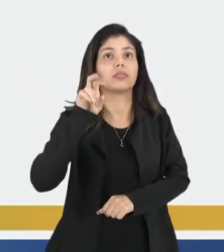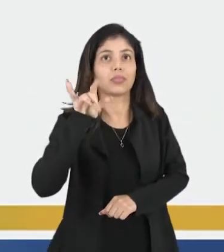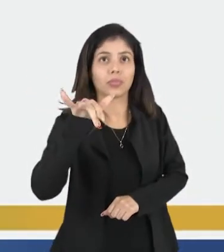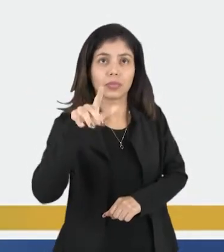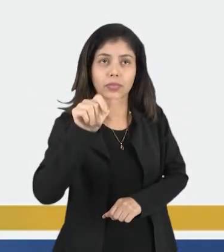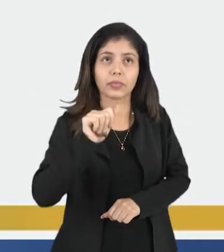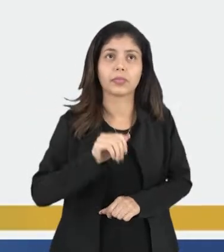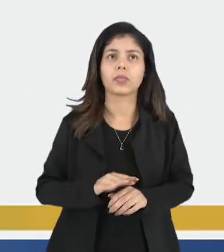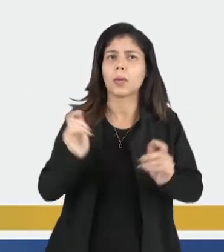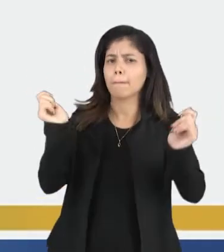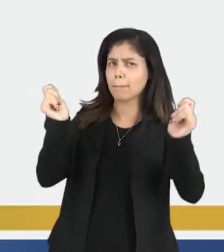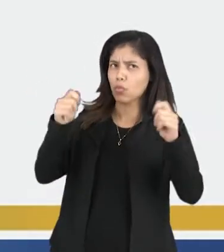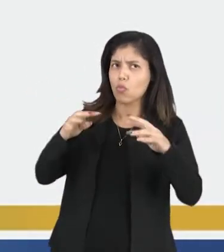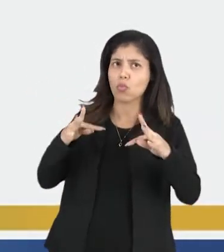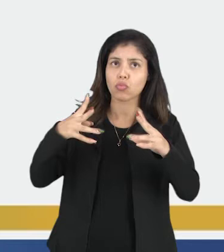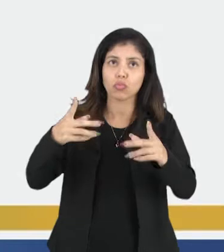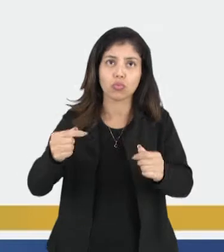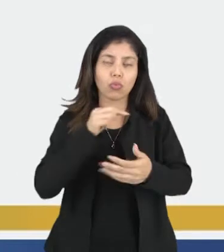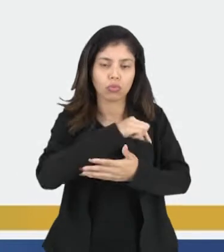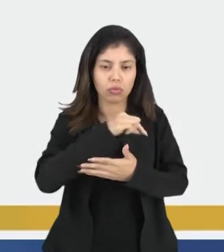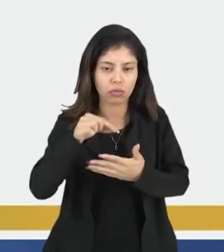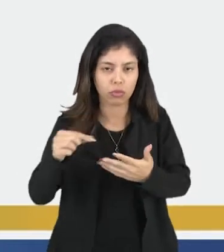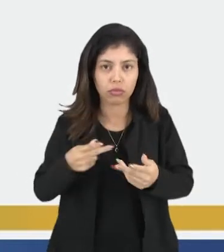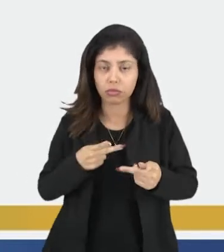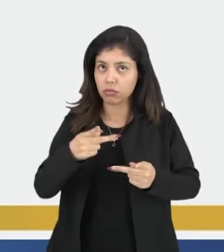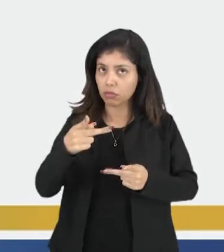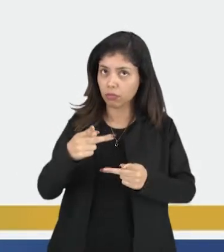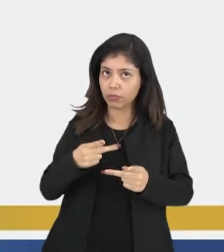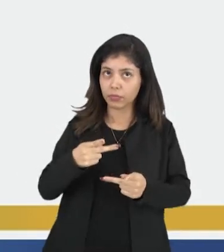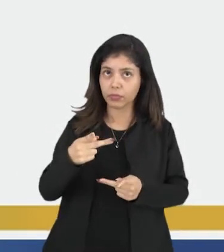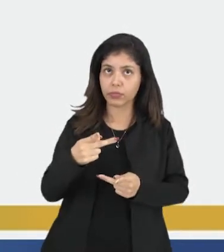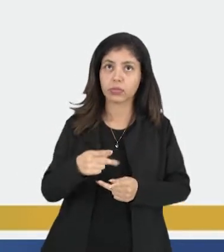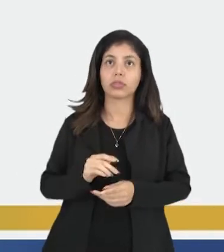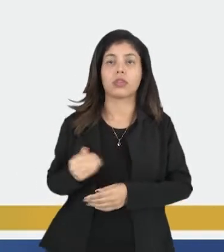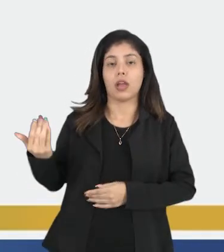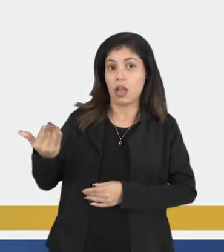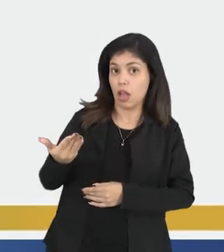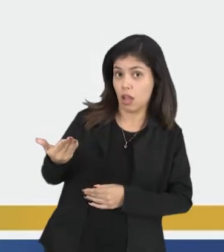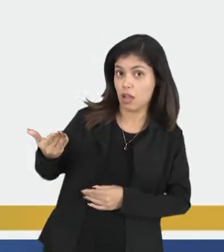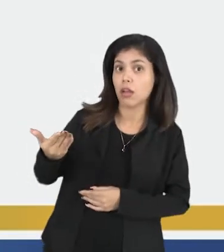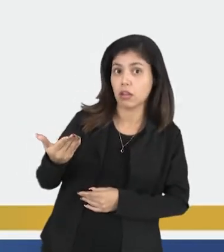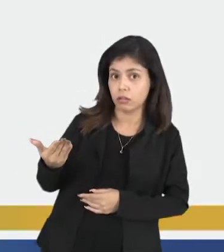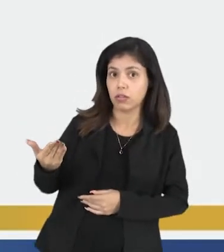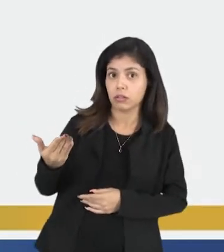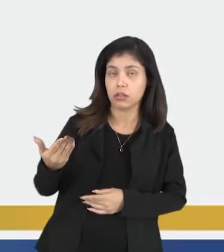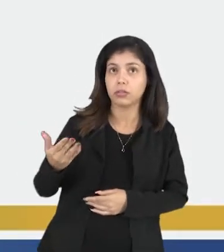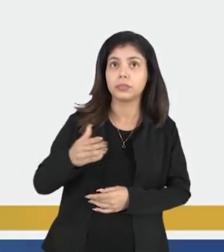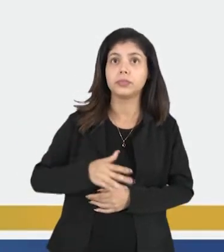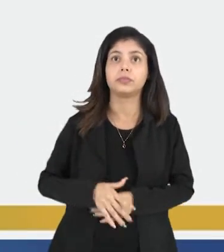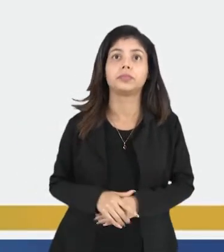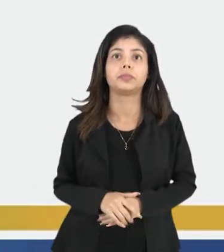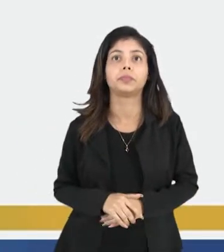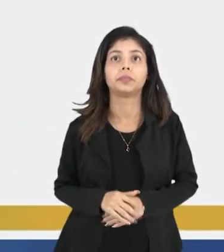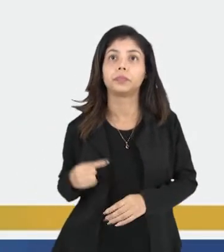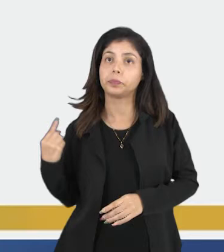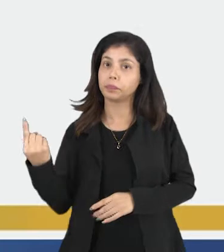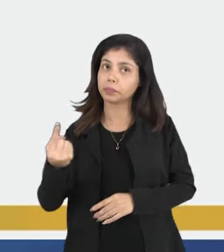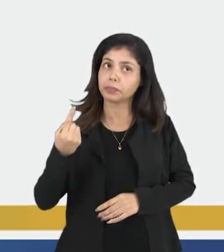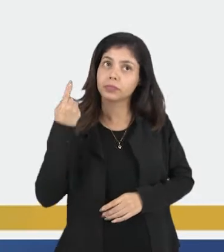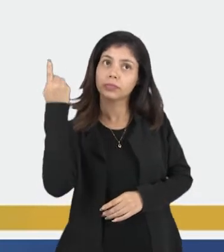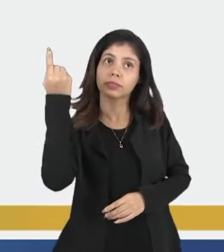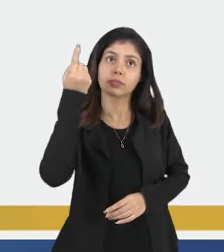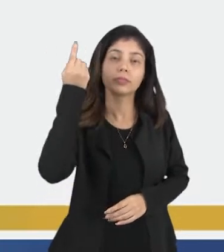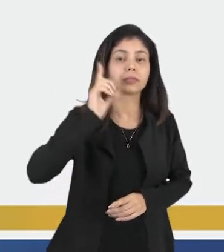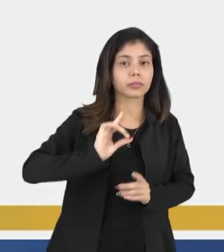é que possui todos os versos no plano e esse planeta é o plano da base a sua